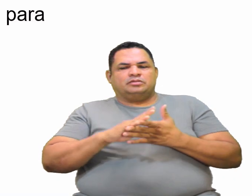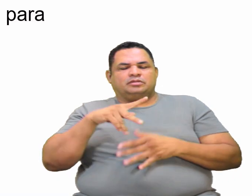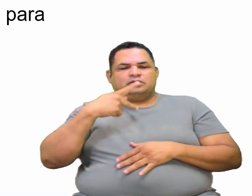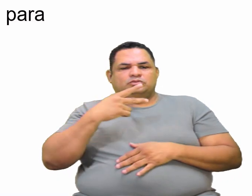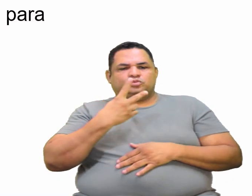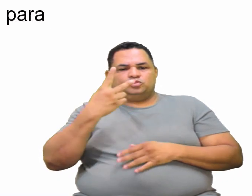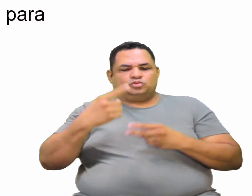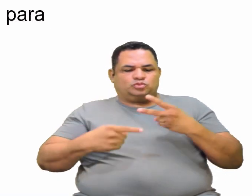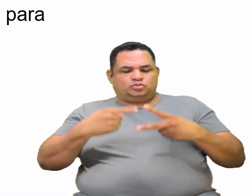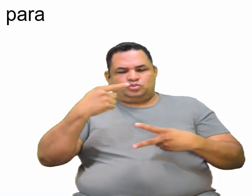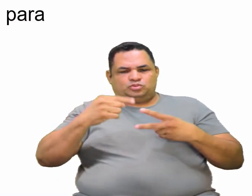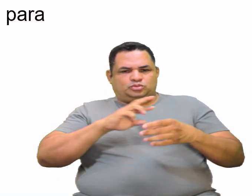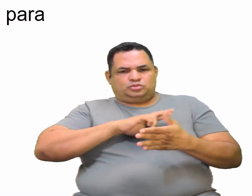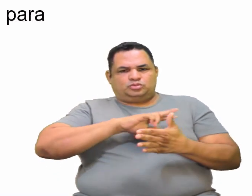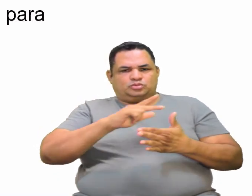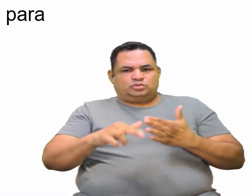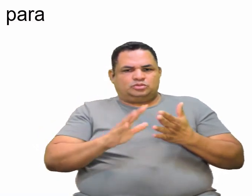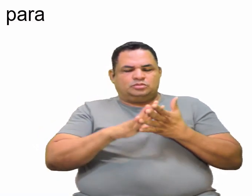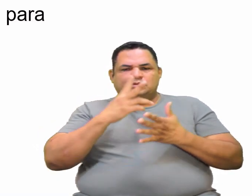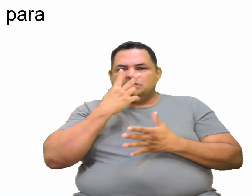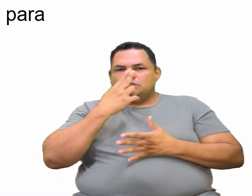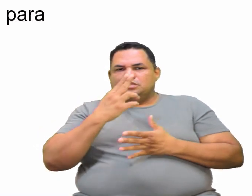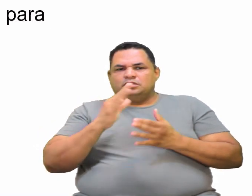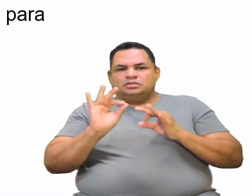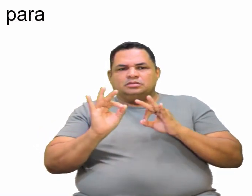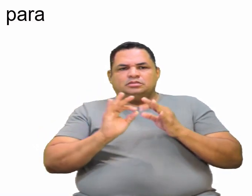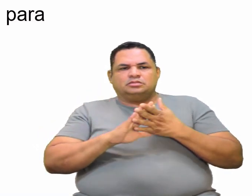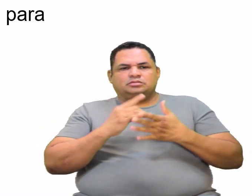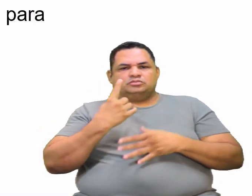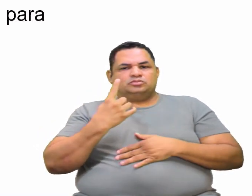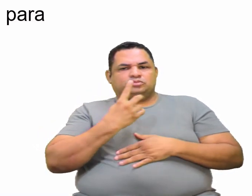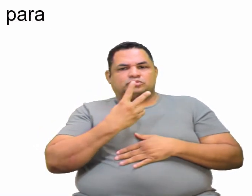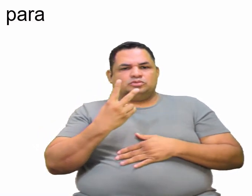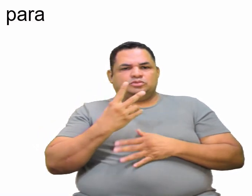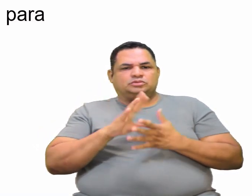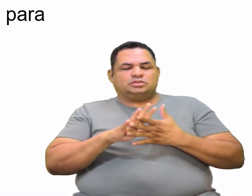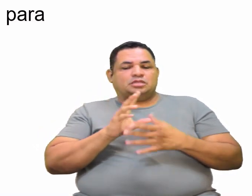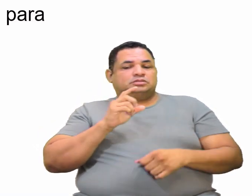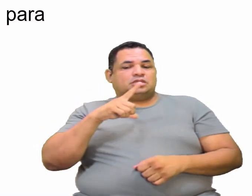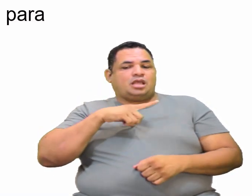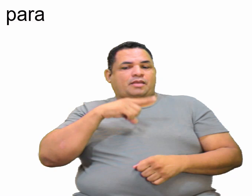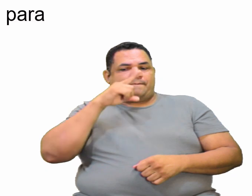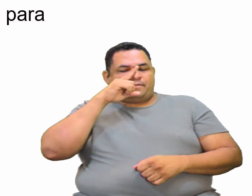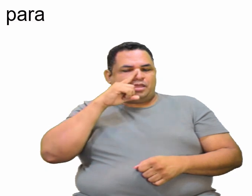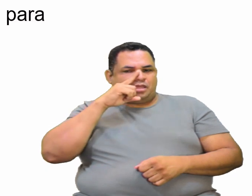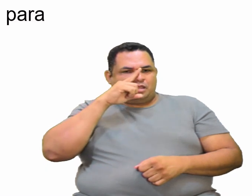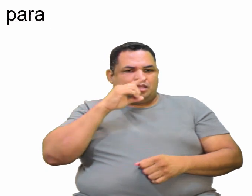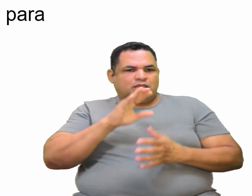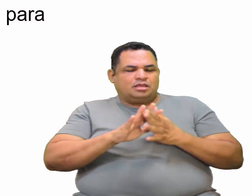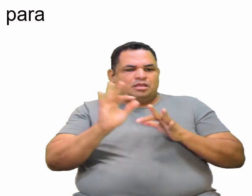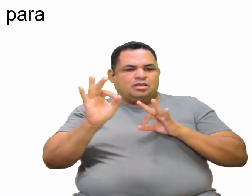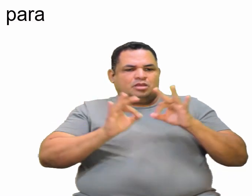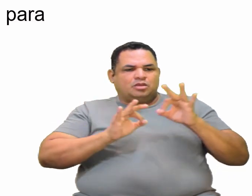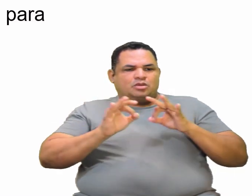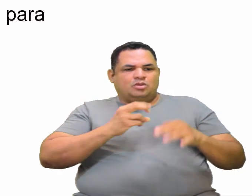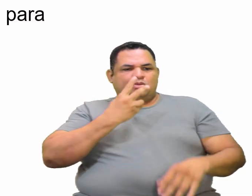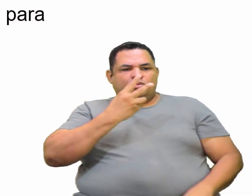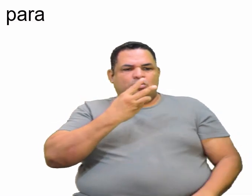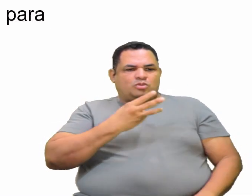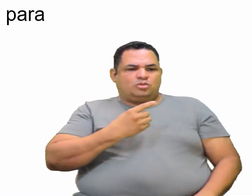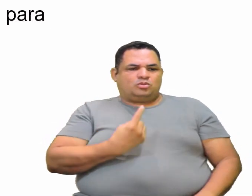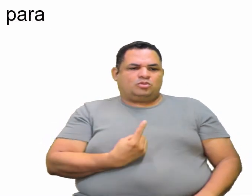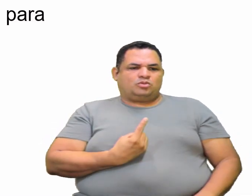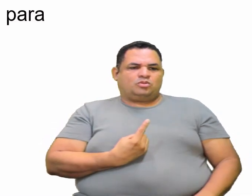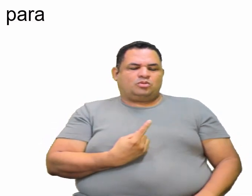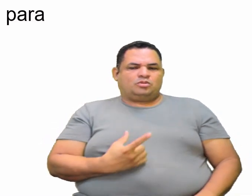ou mais espécies que são semelhantes em aparência, mas apenas uma delas é perigosa. Então, a ordem correta é 2, 3